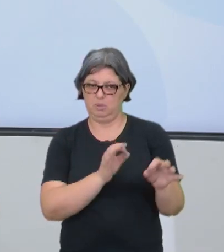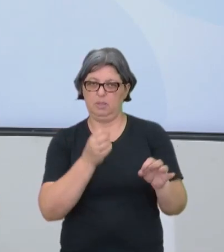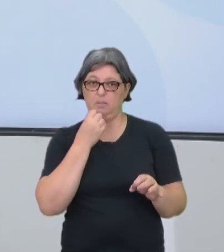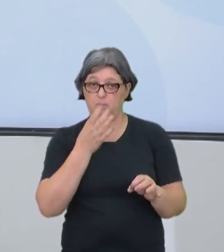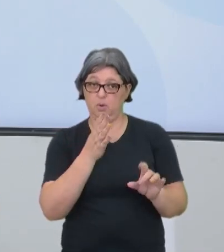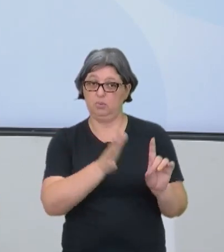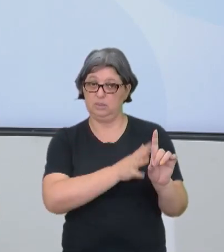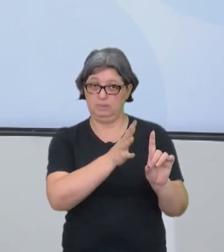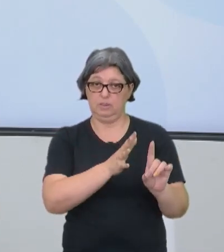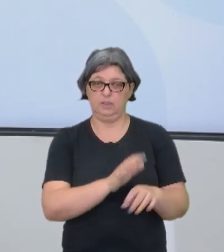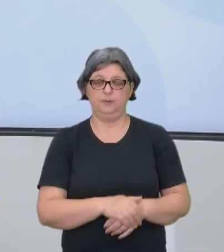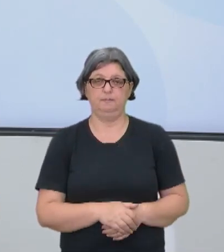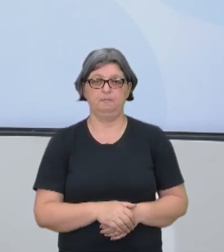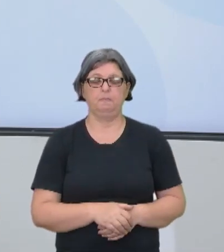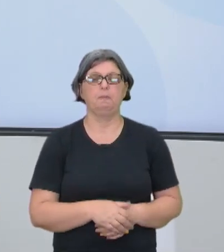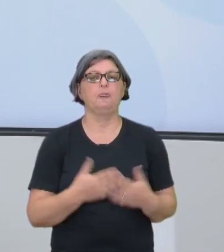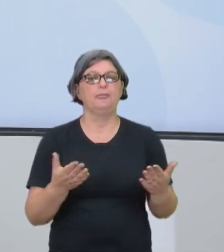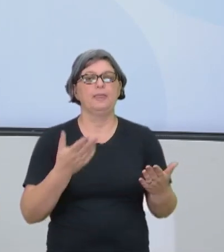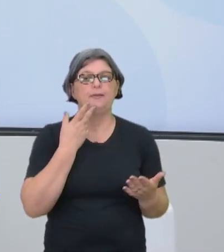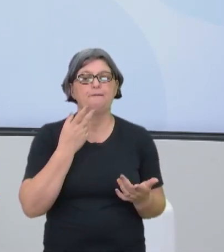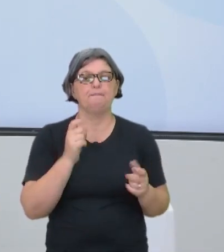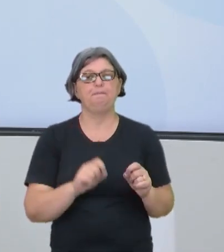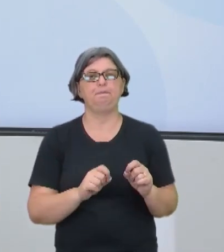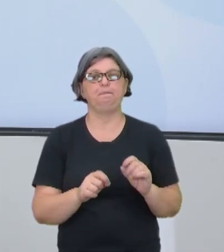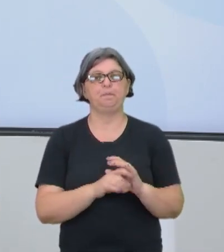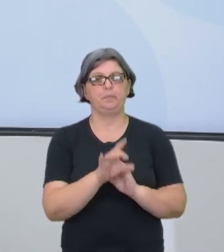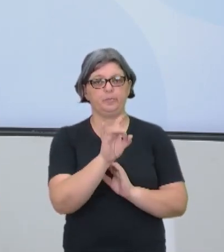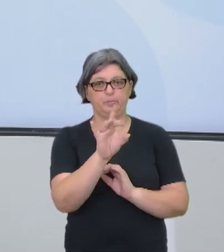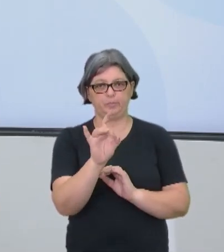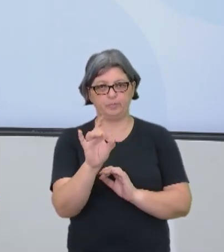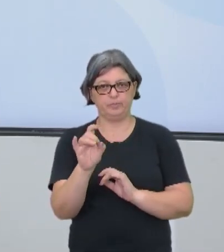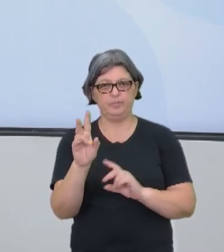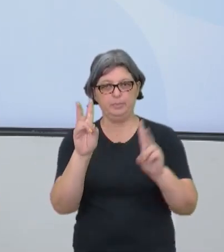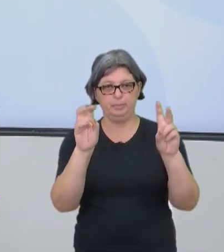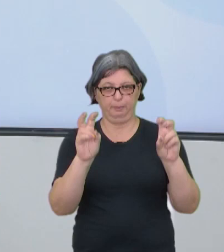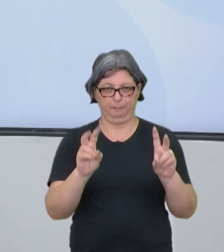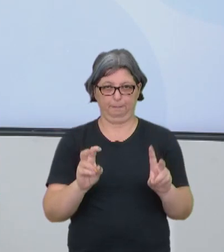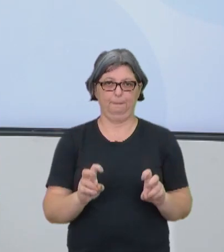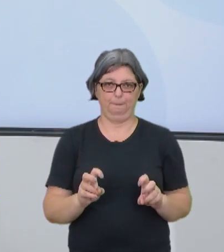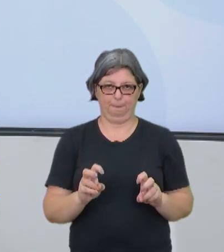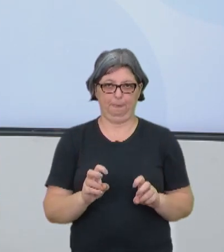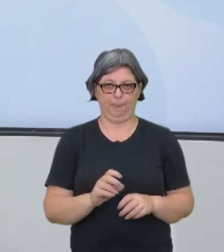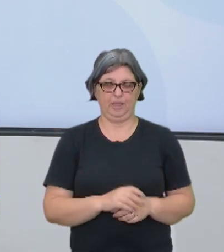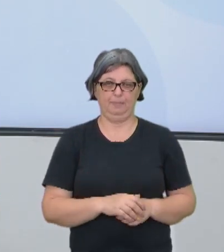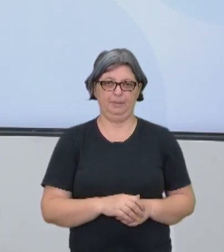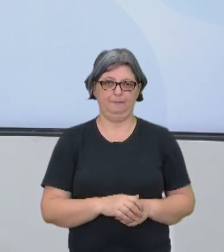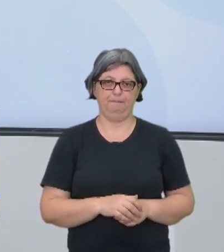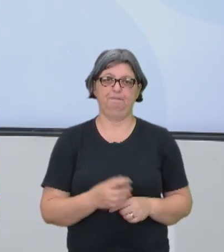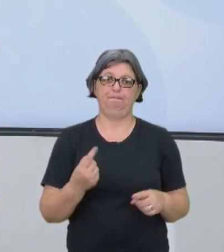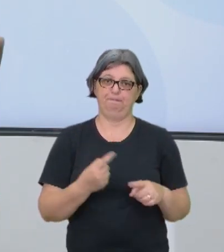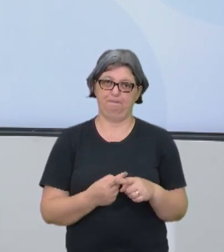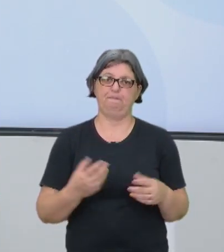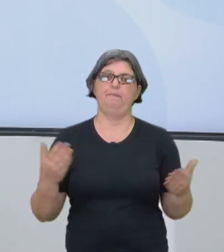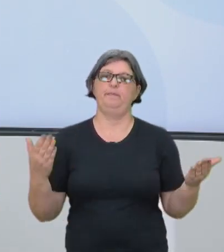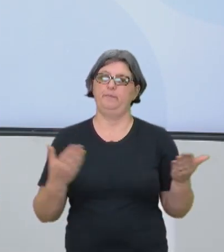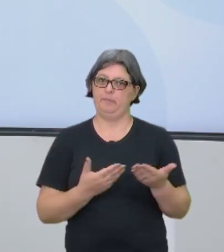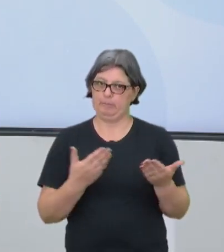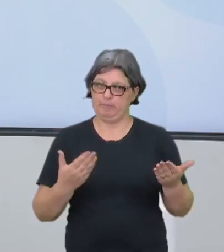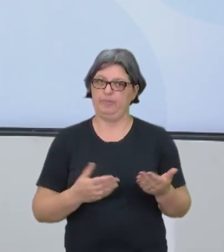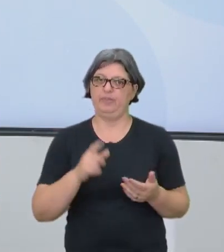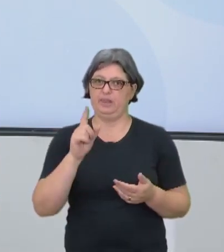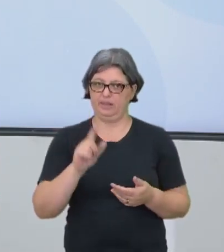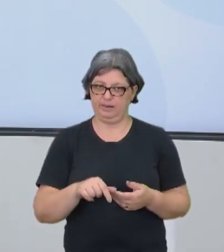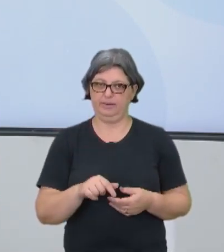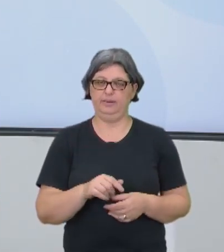Tudo bem? Então, falamos um pouquinho sobre cada tema. Eu vou fazer só pequenos comentários, porque hoje o nosso seminário tem que ser o TED, hoje é o